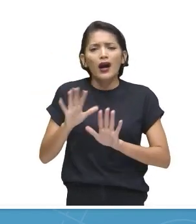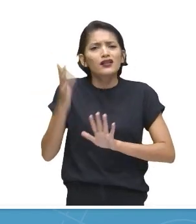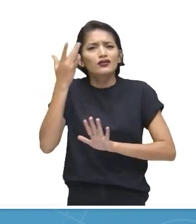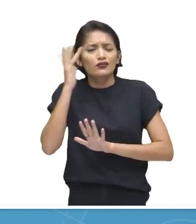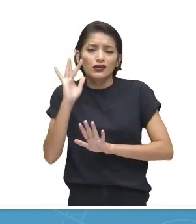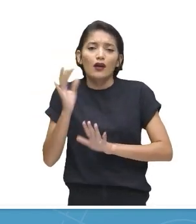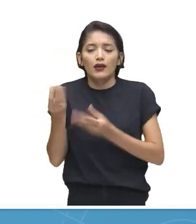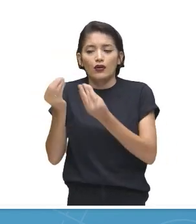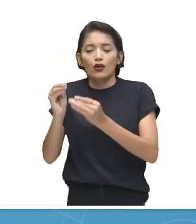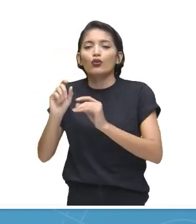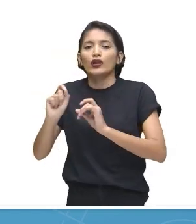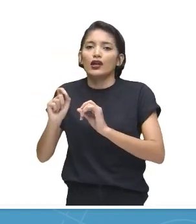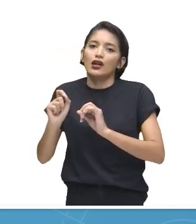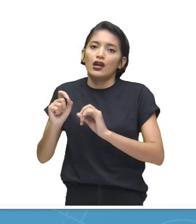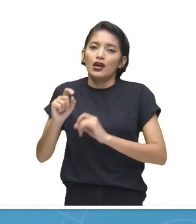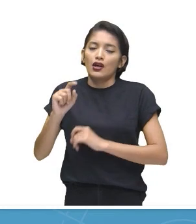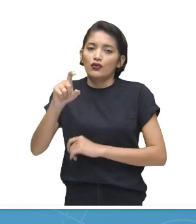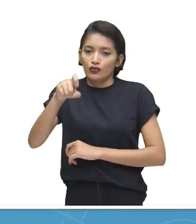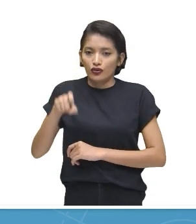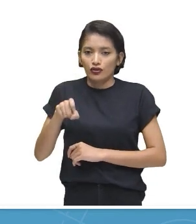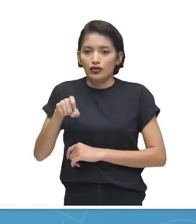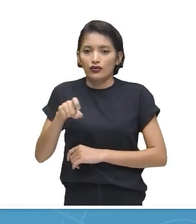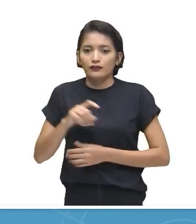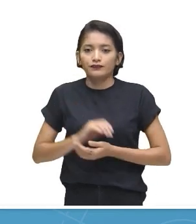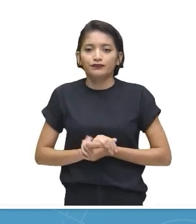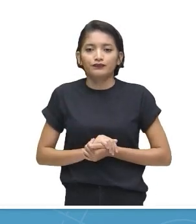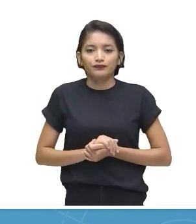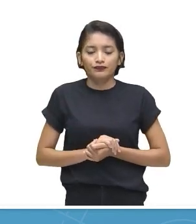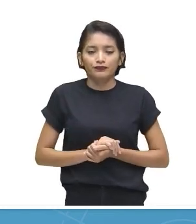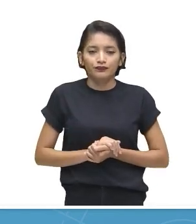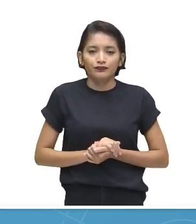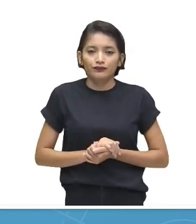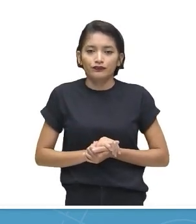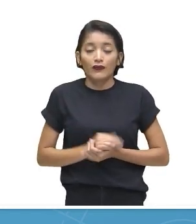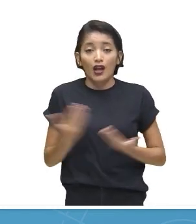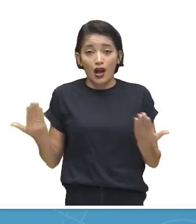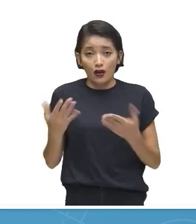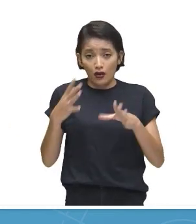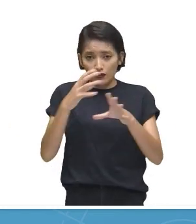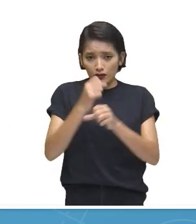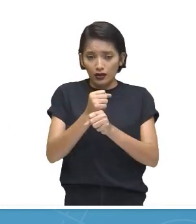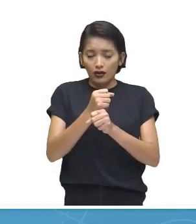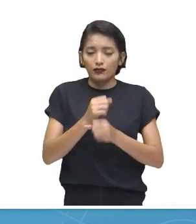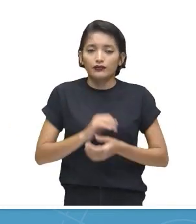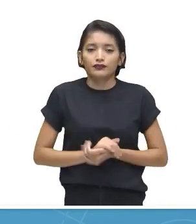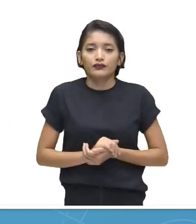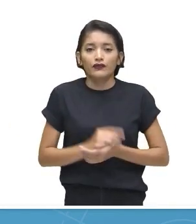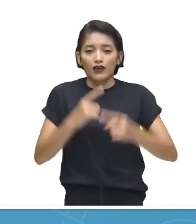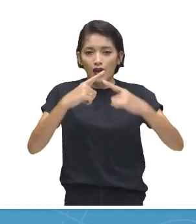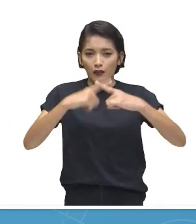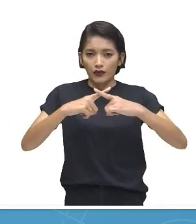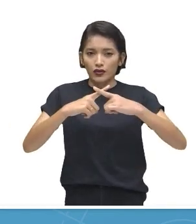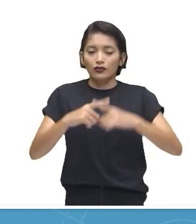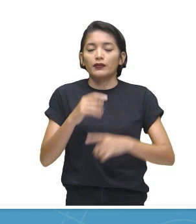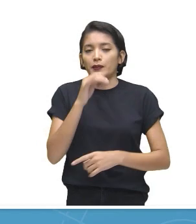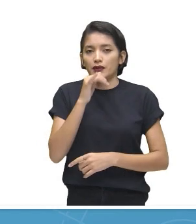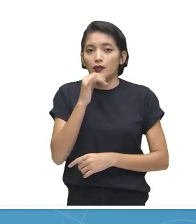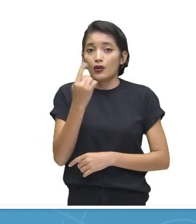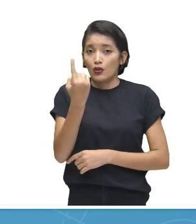o x, certo? Então aí vem o nosso cálculo, né? Você vai multiplicar ali, ó, 1